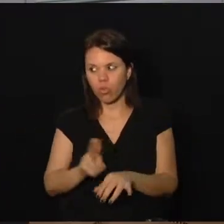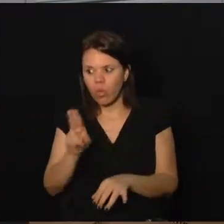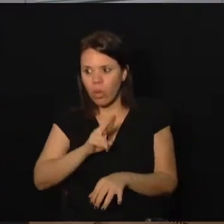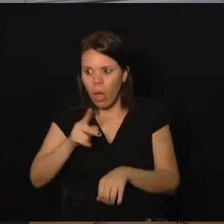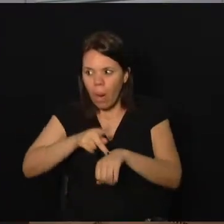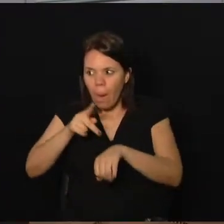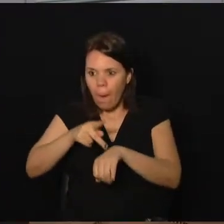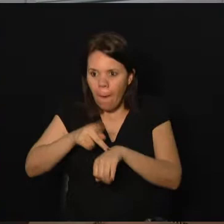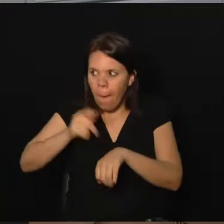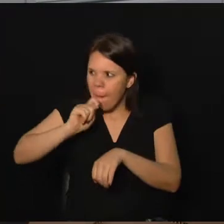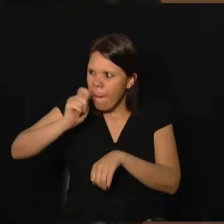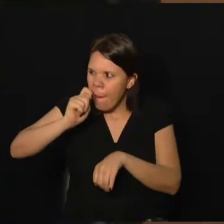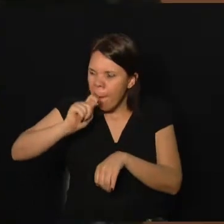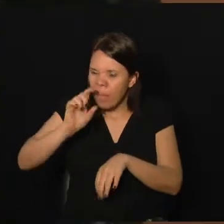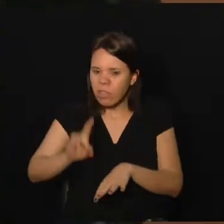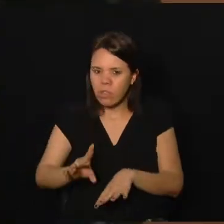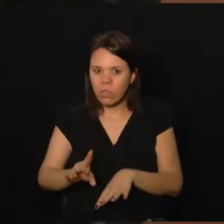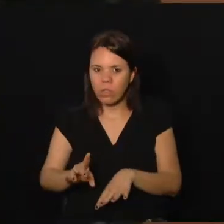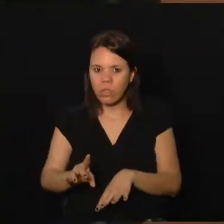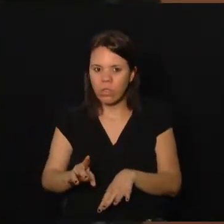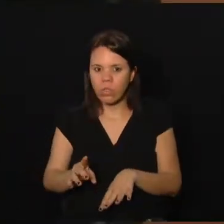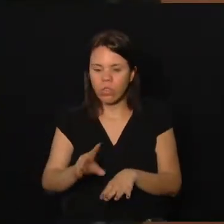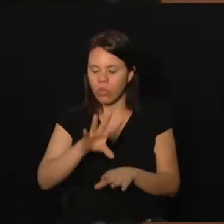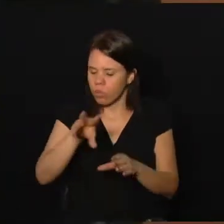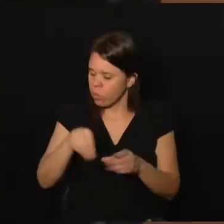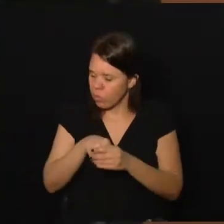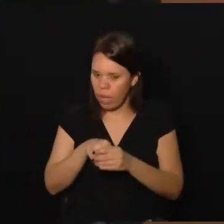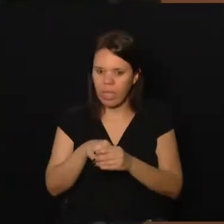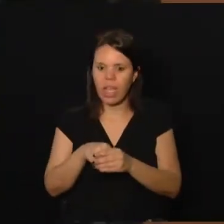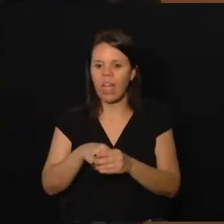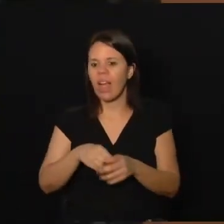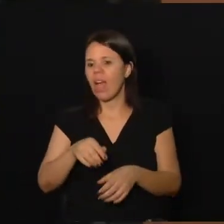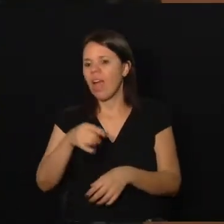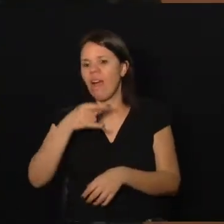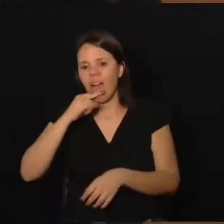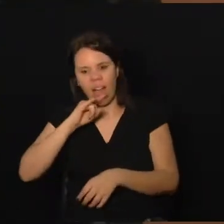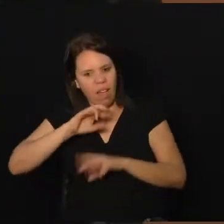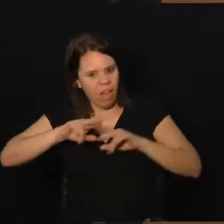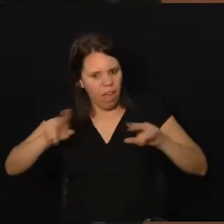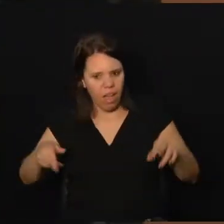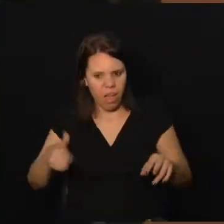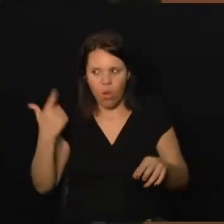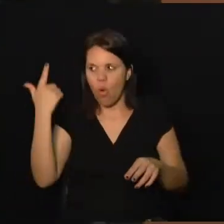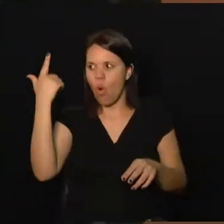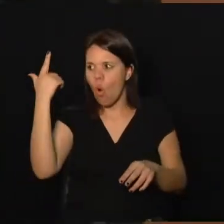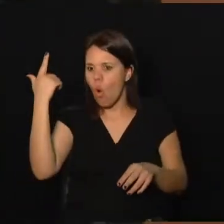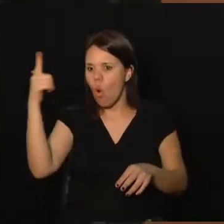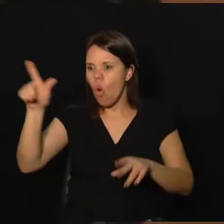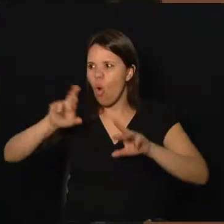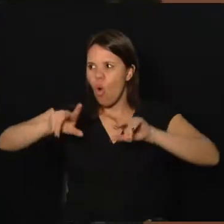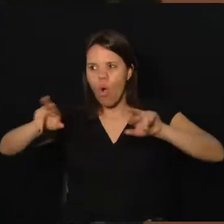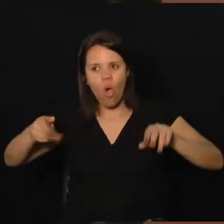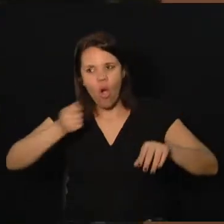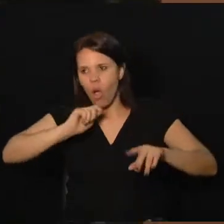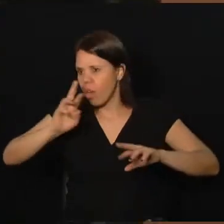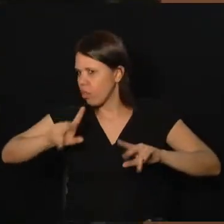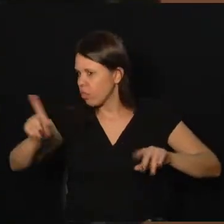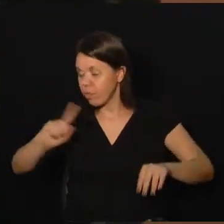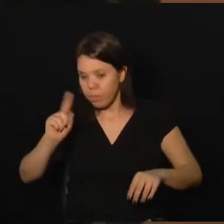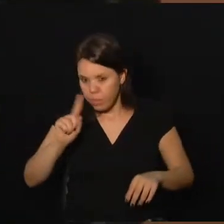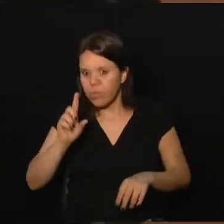crack, não está mencionado aqui usuários de álcool e outras drogas, que aí o número seria muito maior.